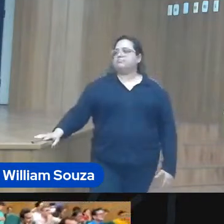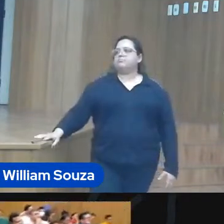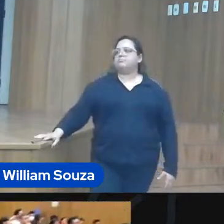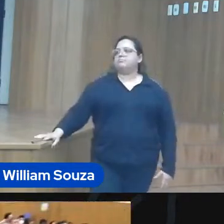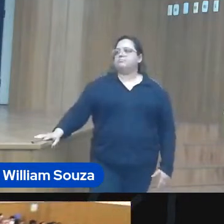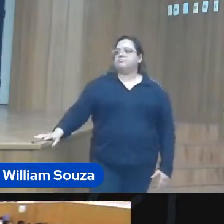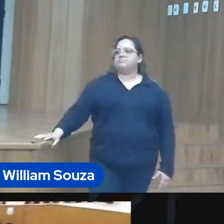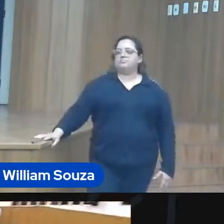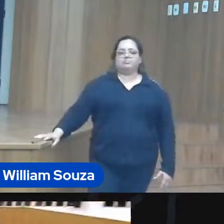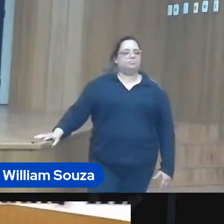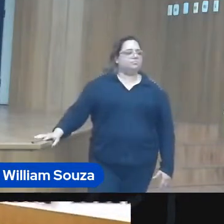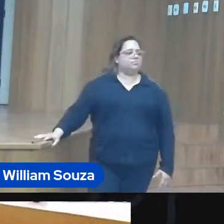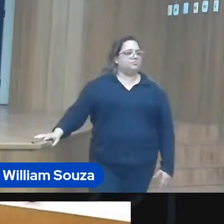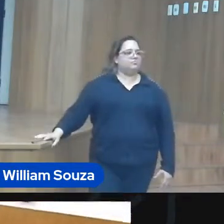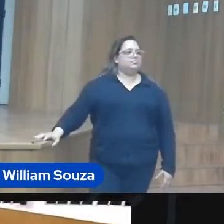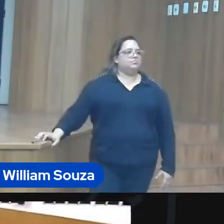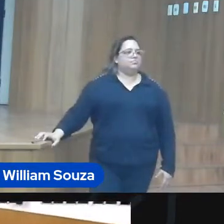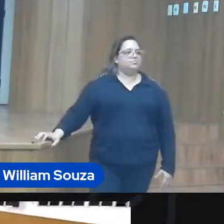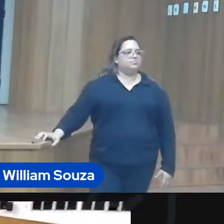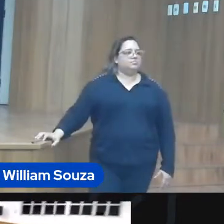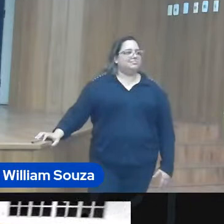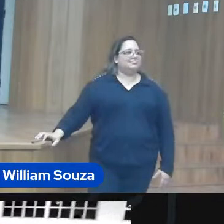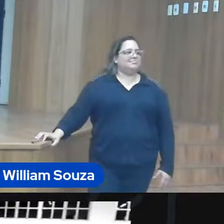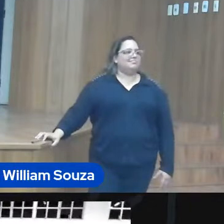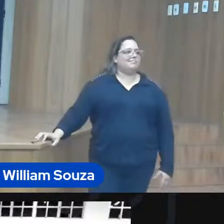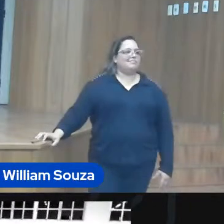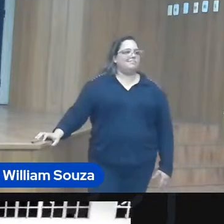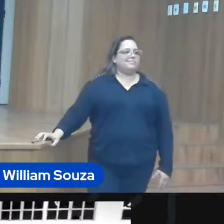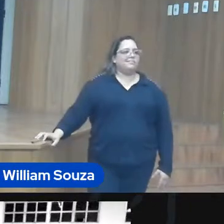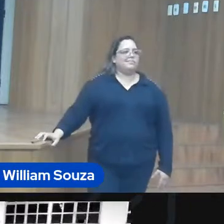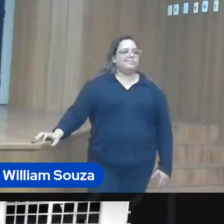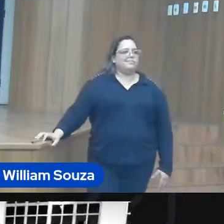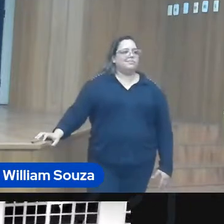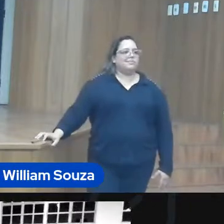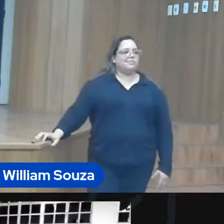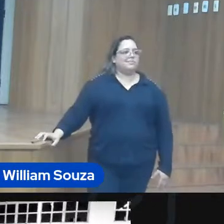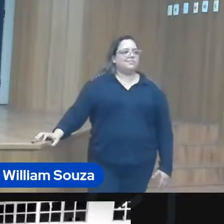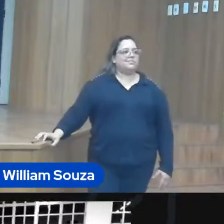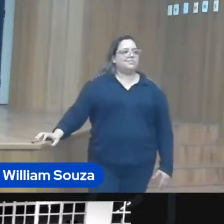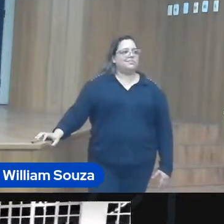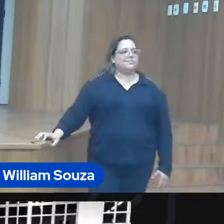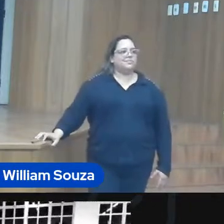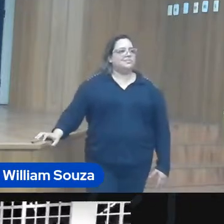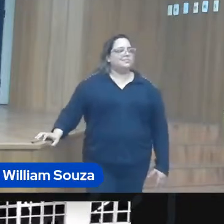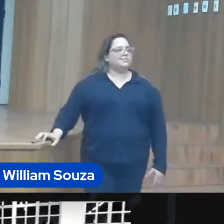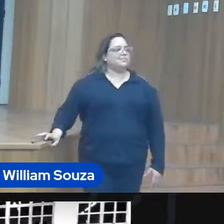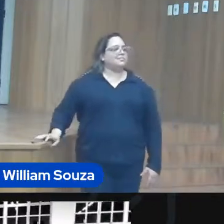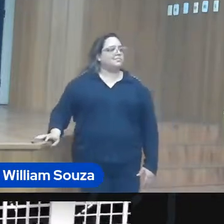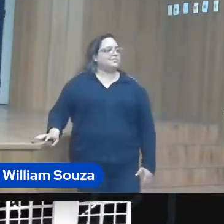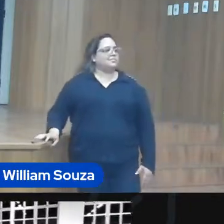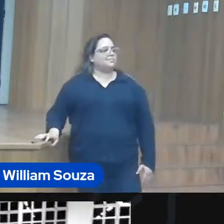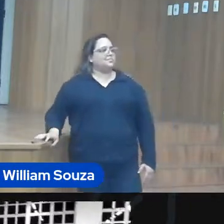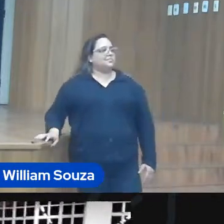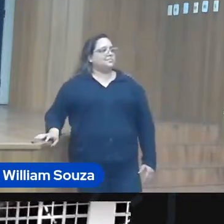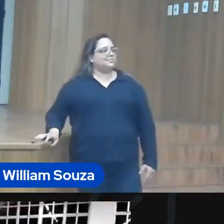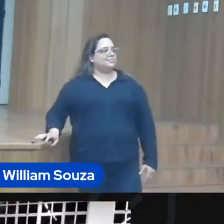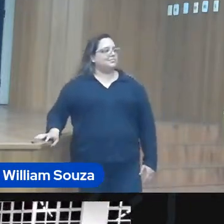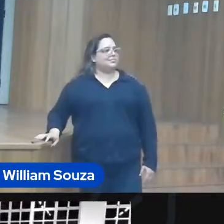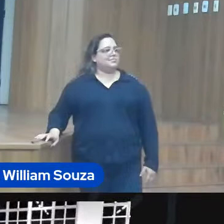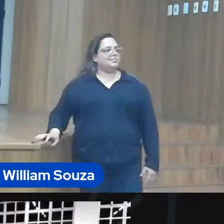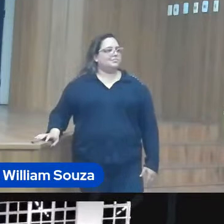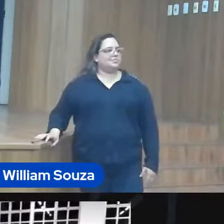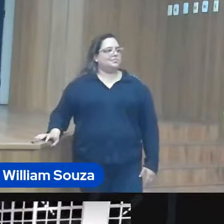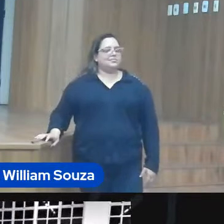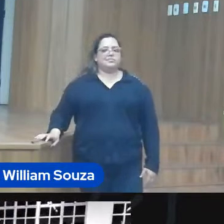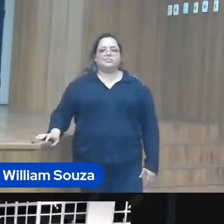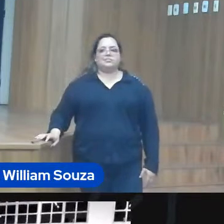Kícia, que maravilha de perguntas ótimas. Vamos então, eu vou tentar aqui me organizar para respondê-las